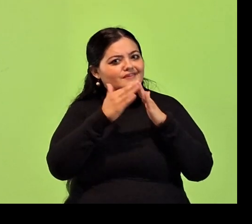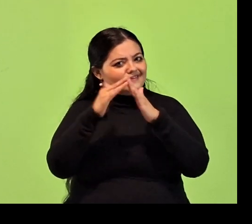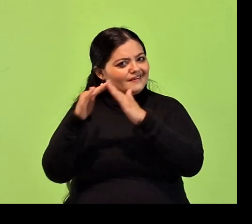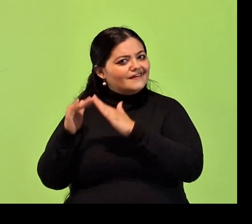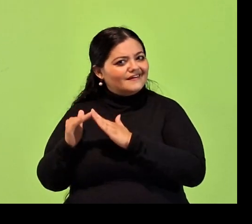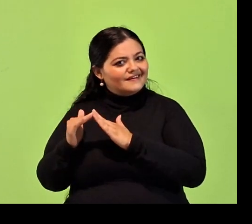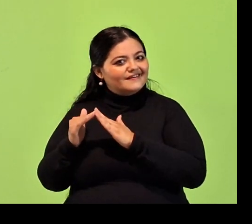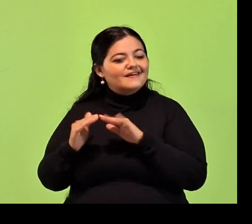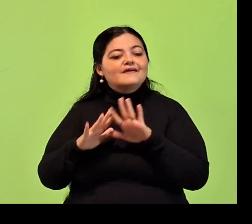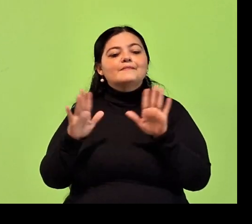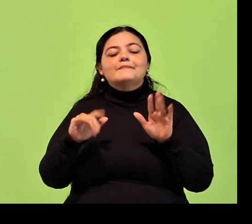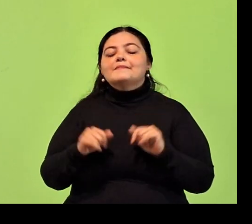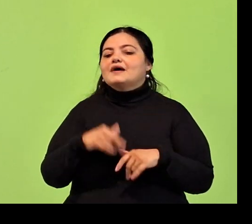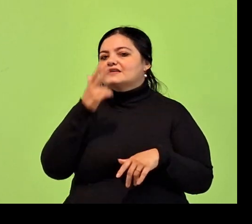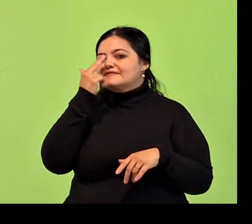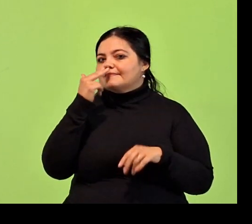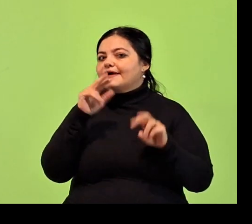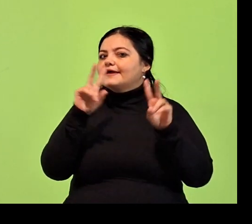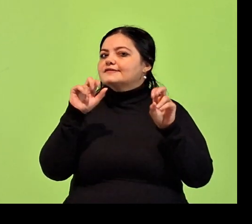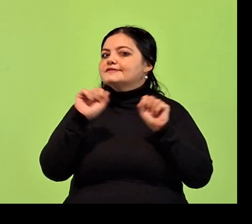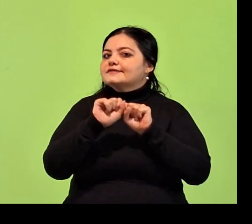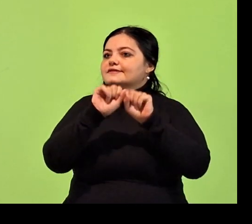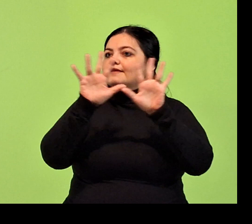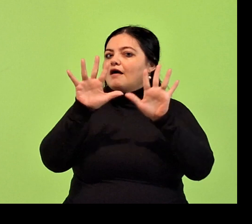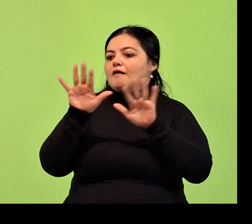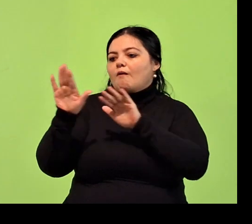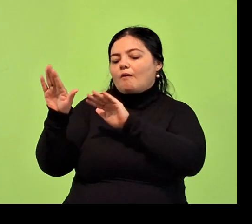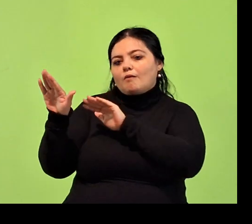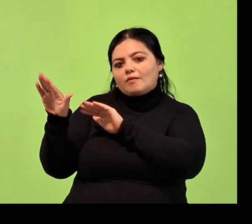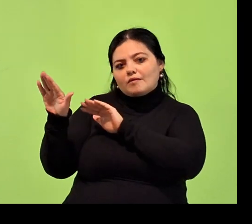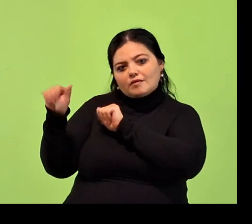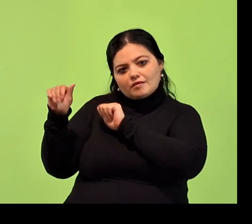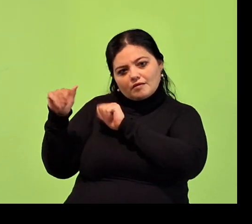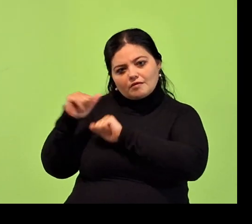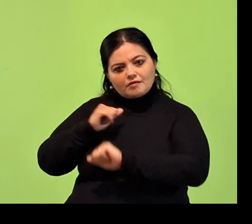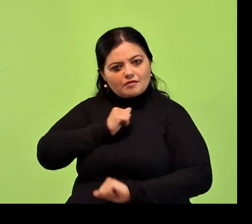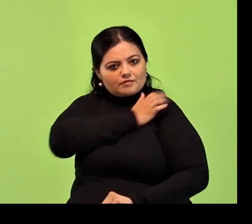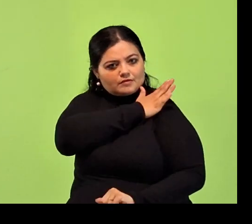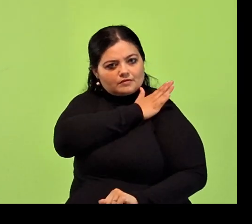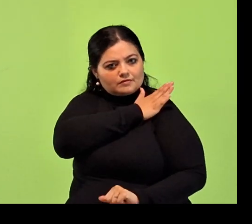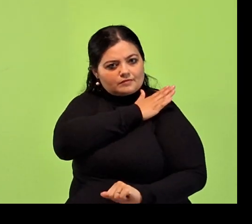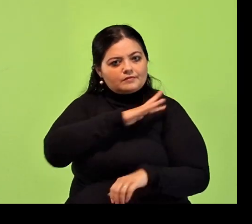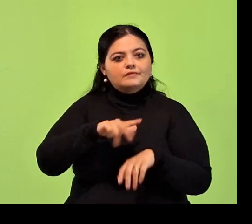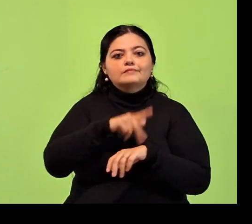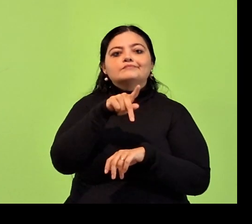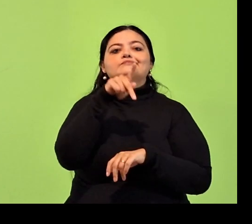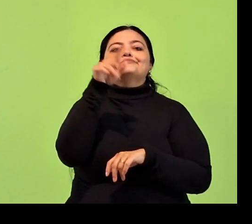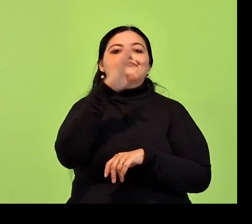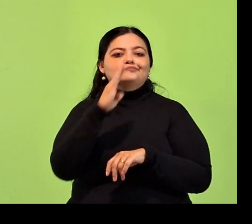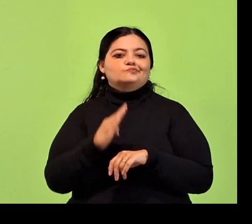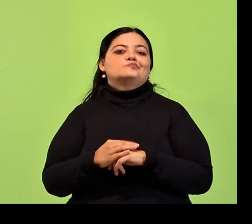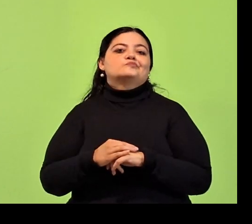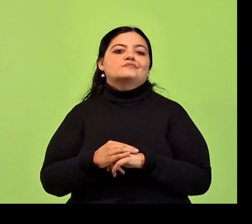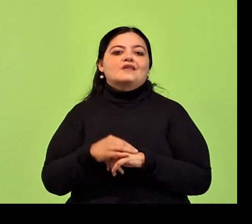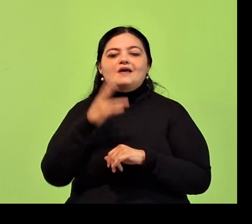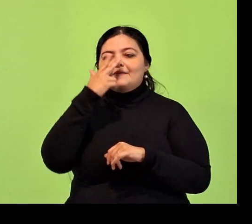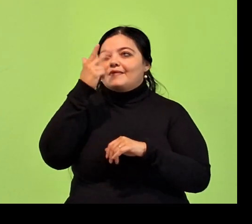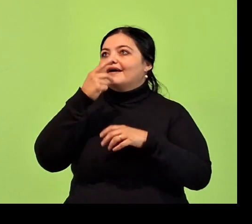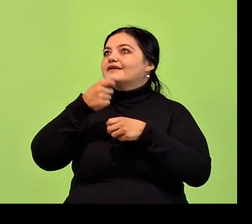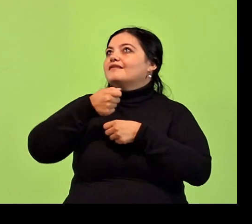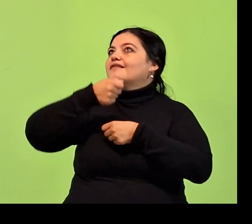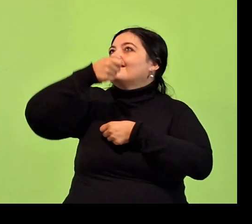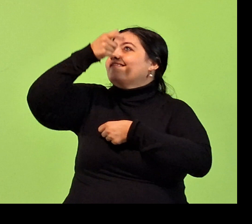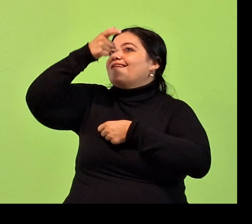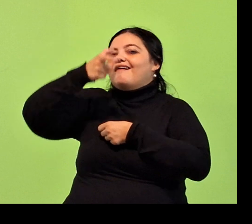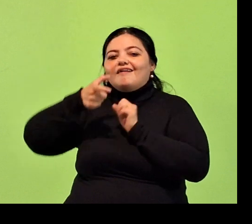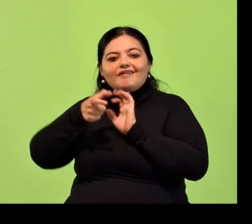mais um caso claro de anticiganismo no nosso país, dentro do guarda-chuva do pânico satânico. Na